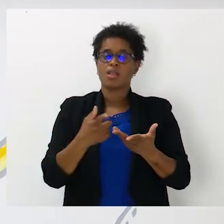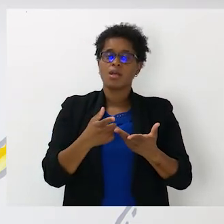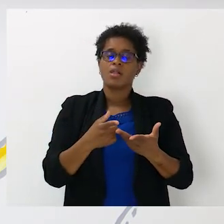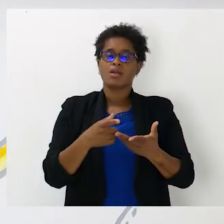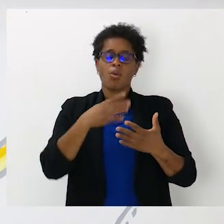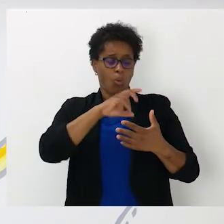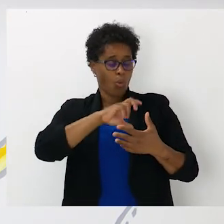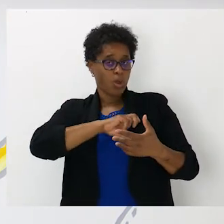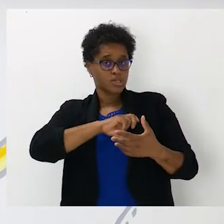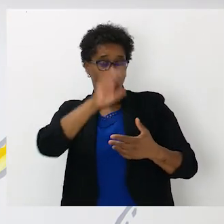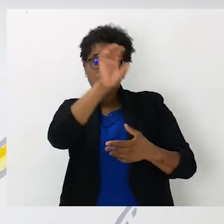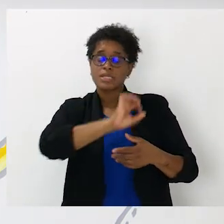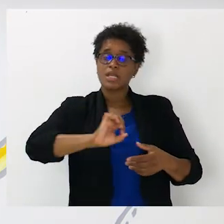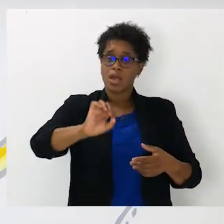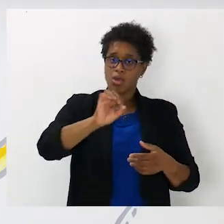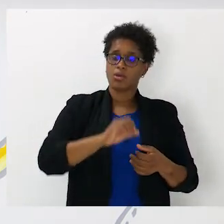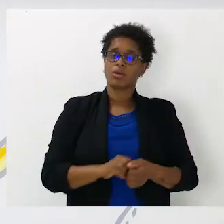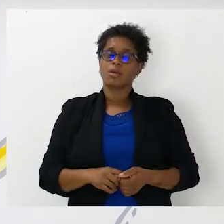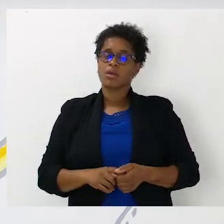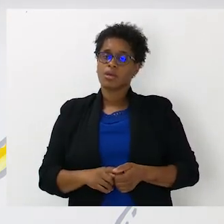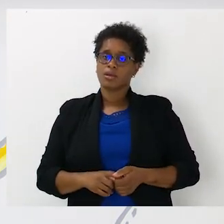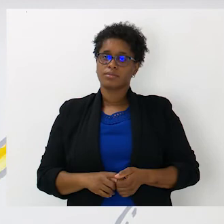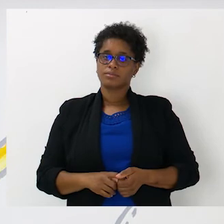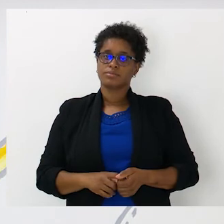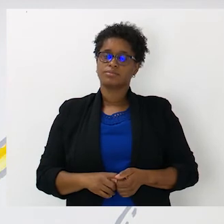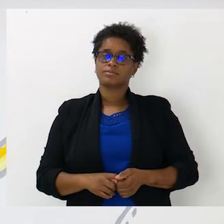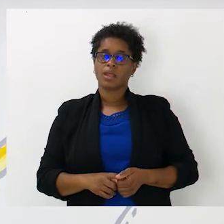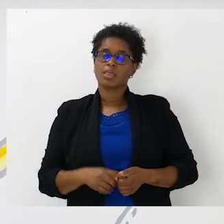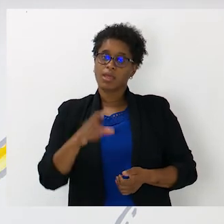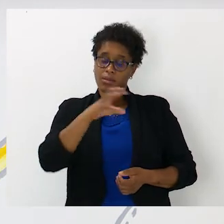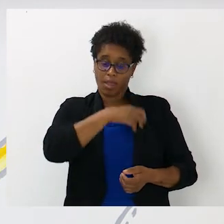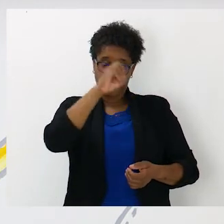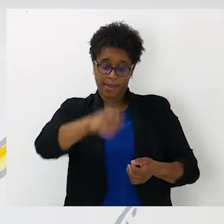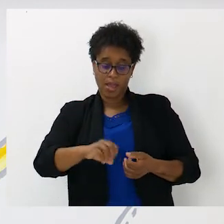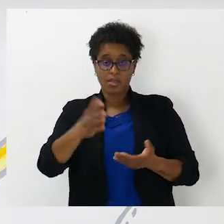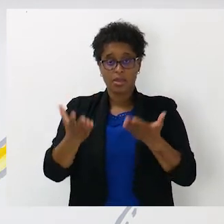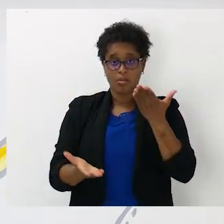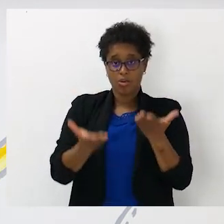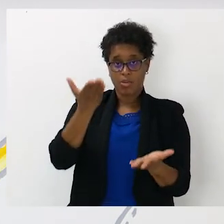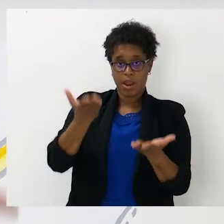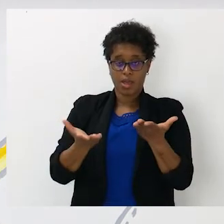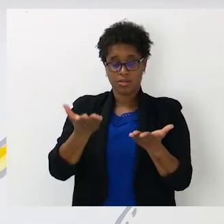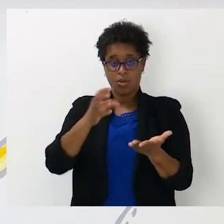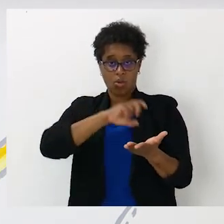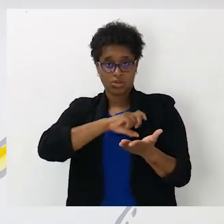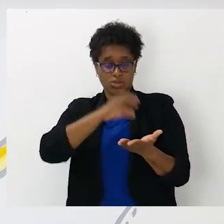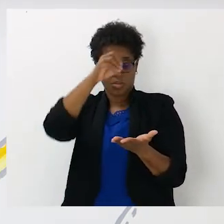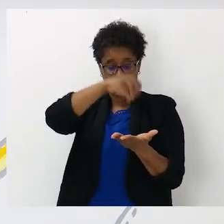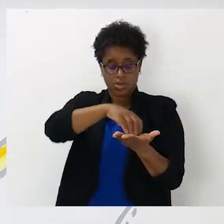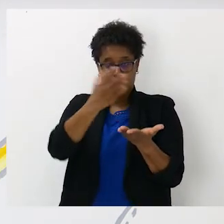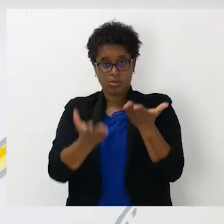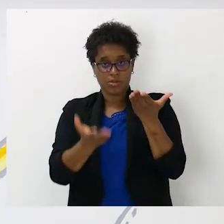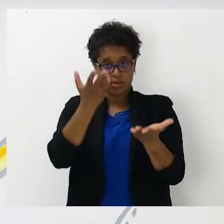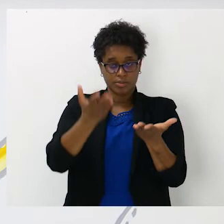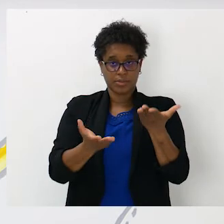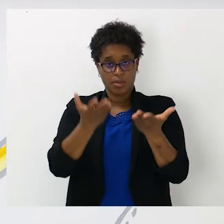seu coração era posto numa balança para pesar com pena